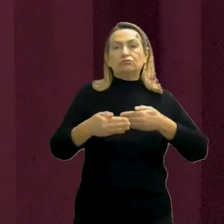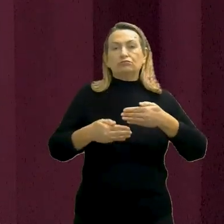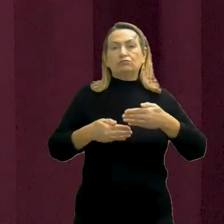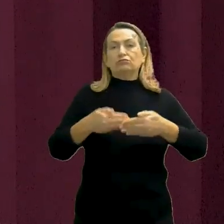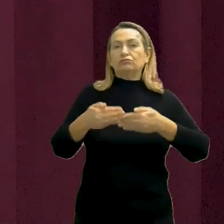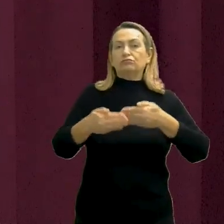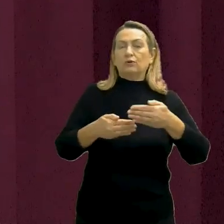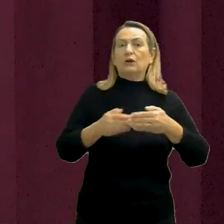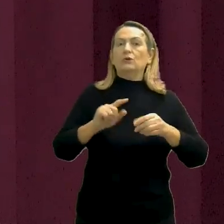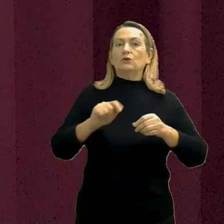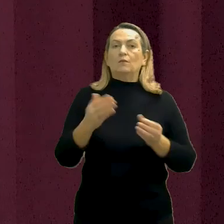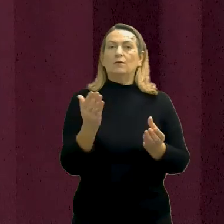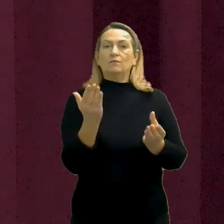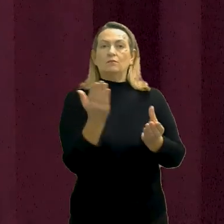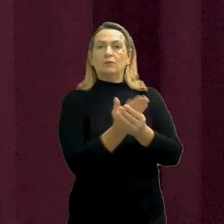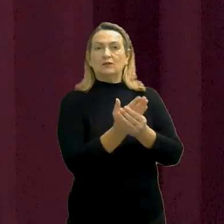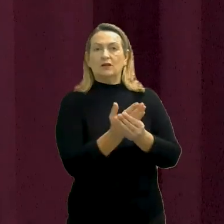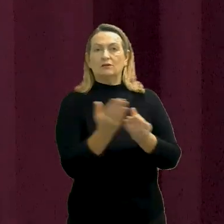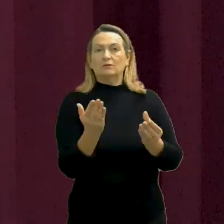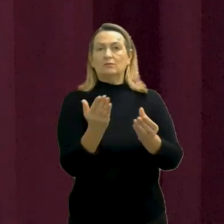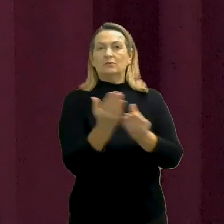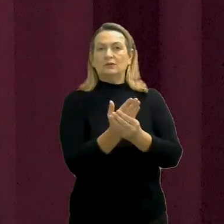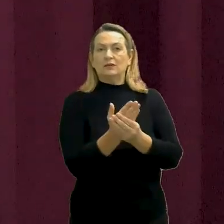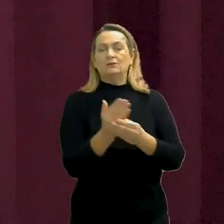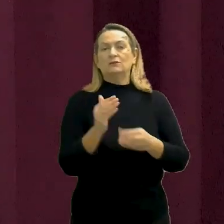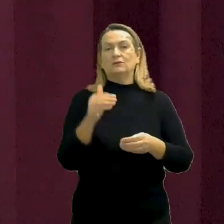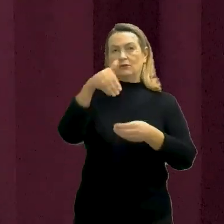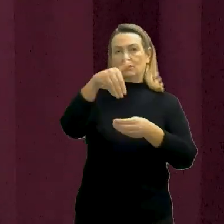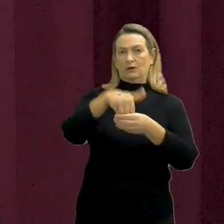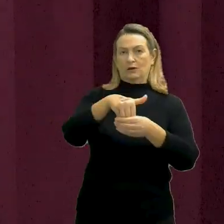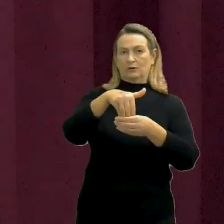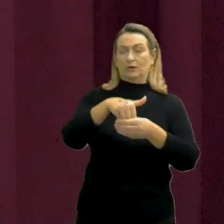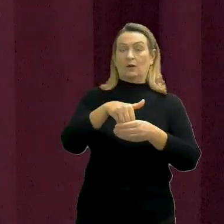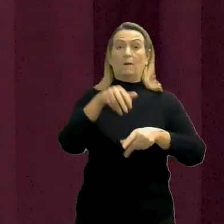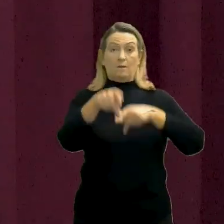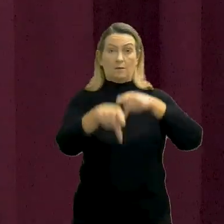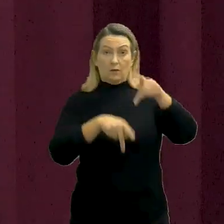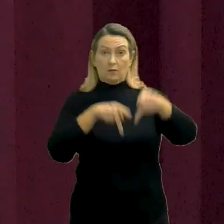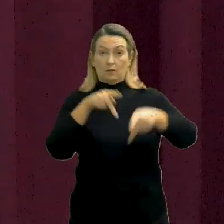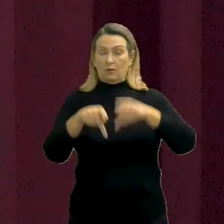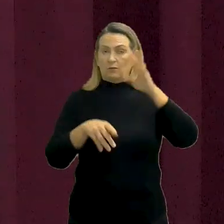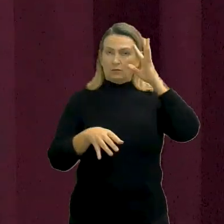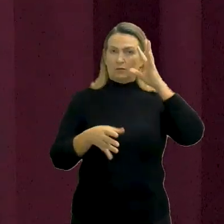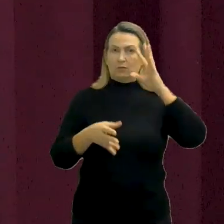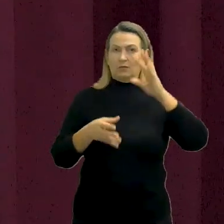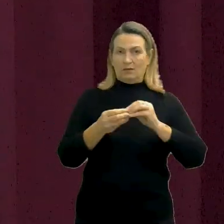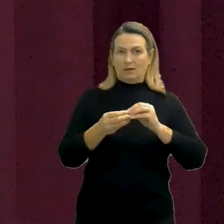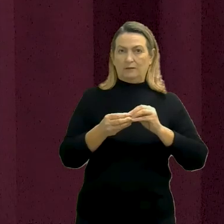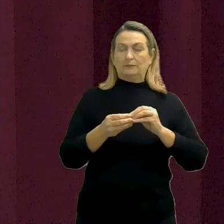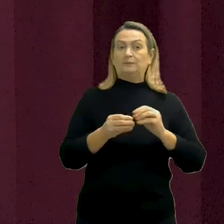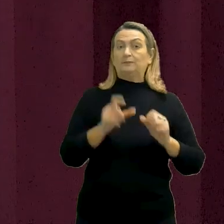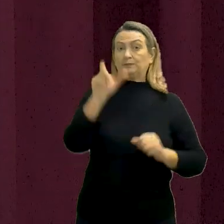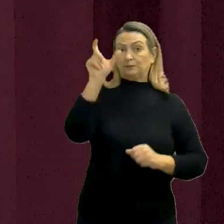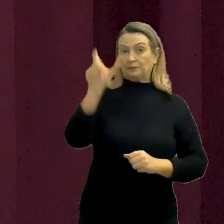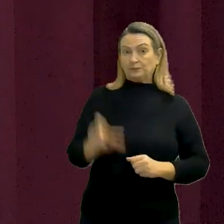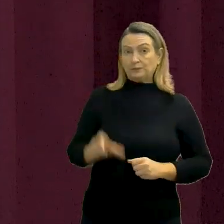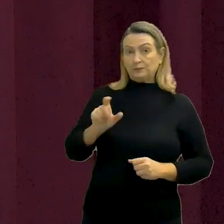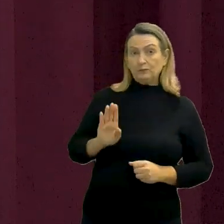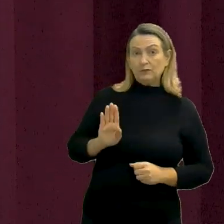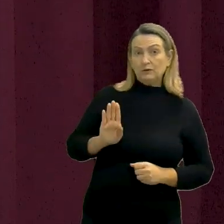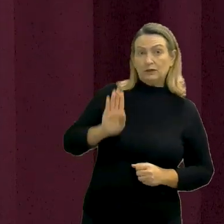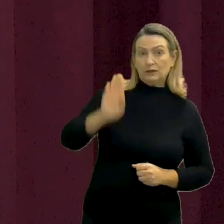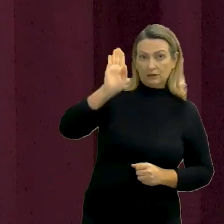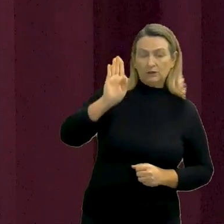na questão de processo eleitoral então a PR a população entender aquele candidato que foi eh que